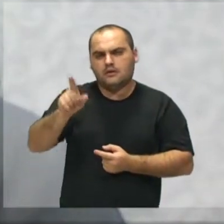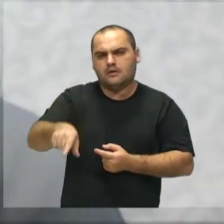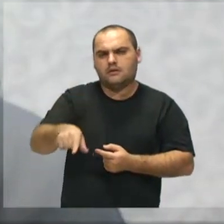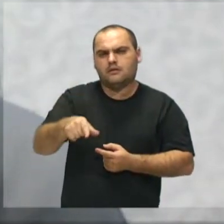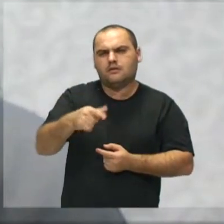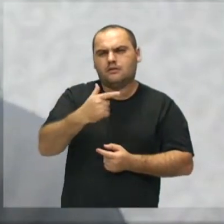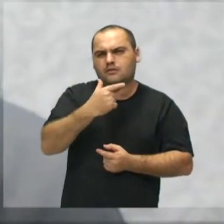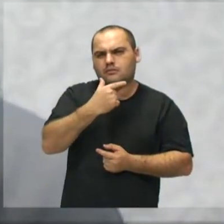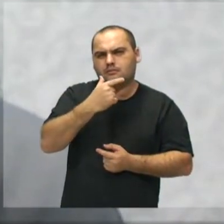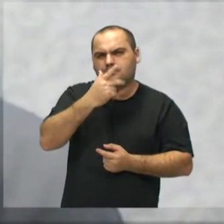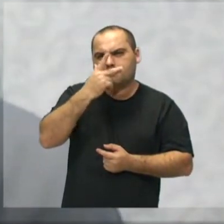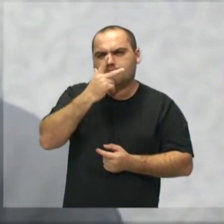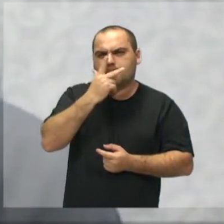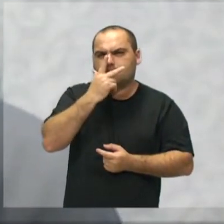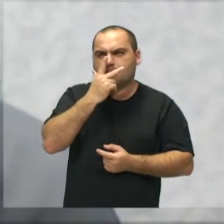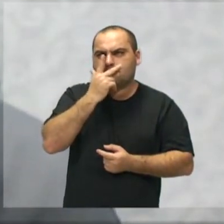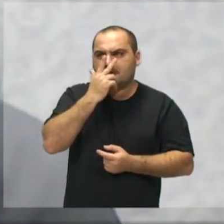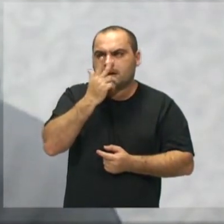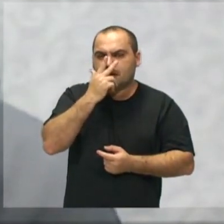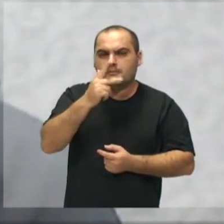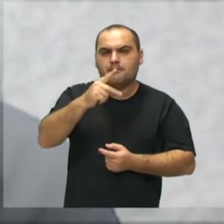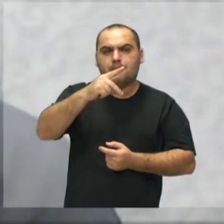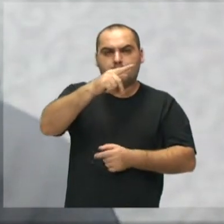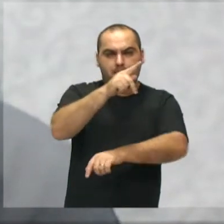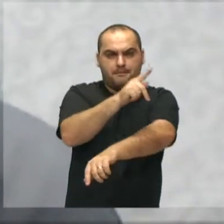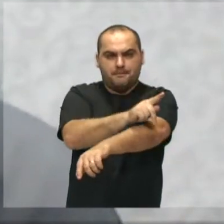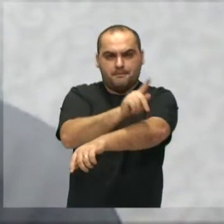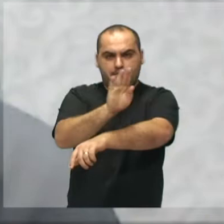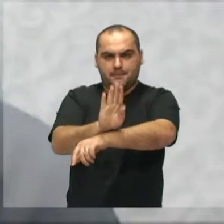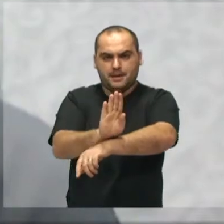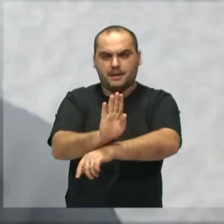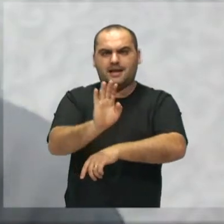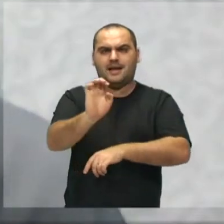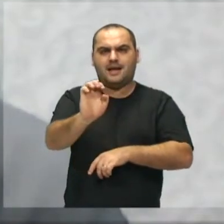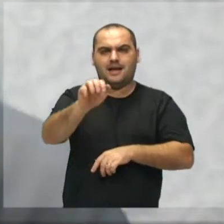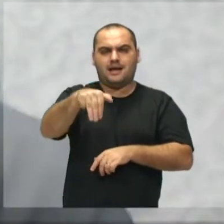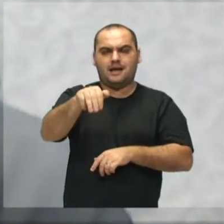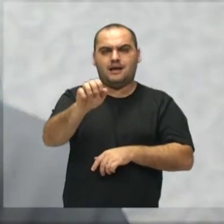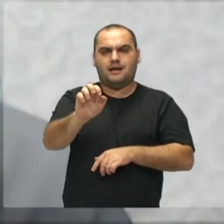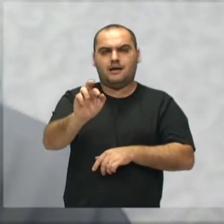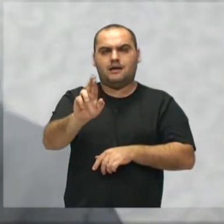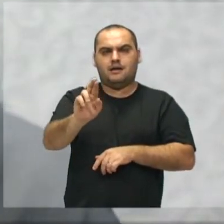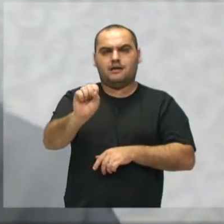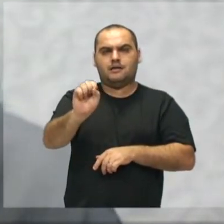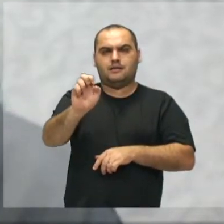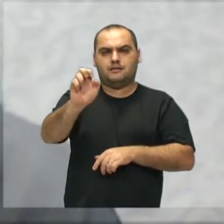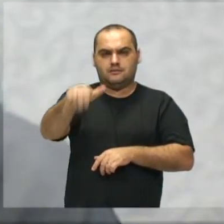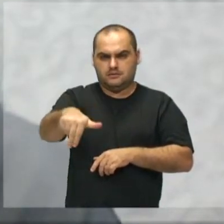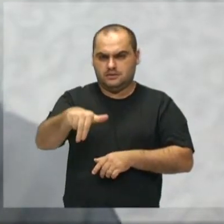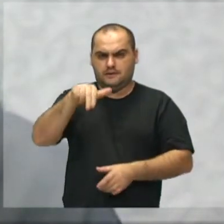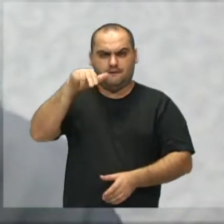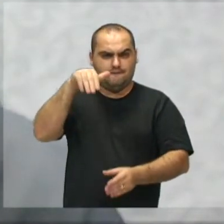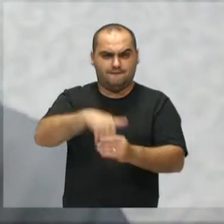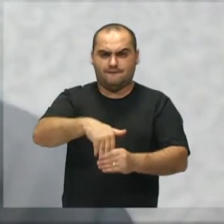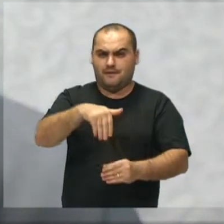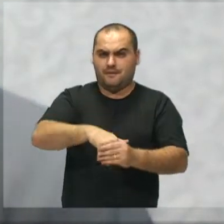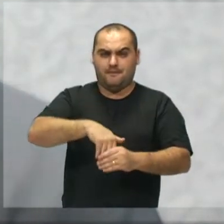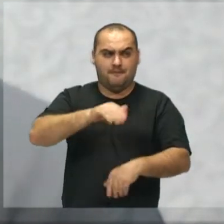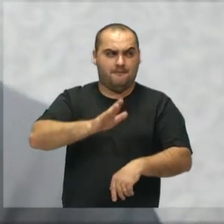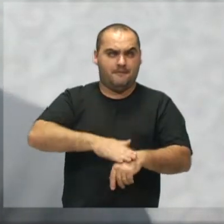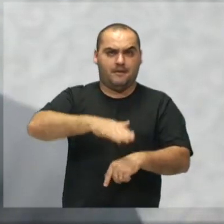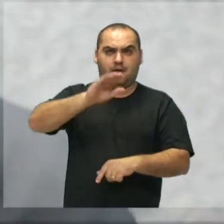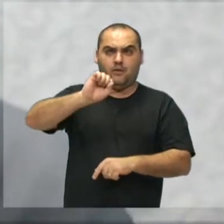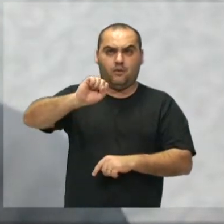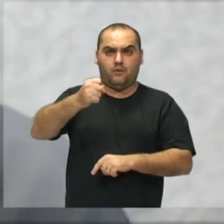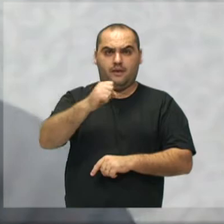se eu não me engano, de Porto Belo. O prefeito de Porto Belo, Emerson, teve uma quantidade de votos de mais de 80% da